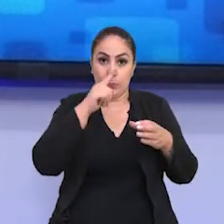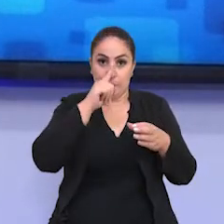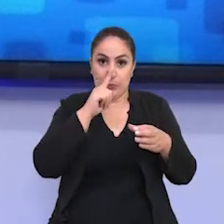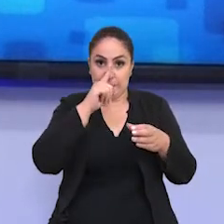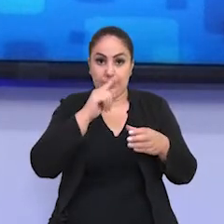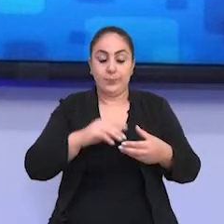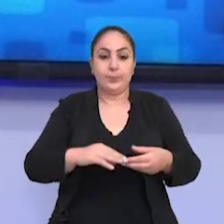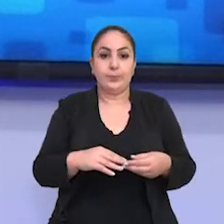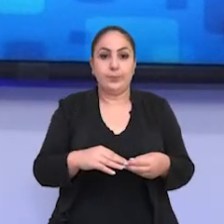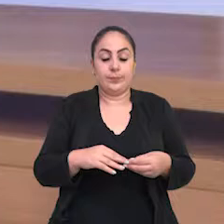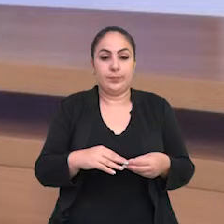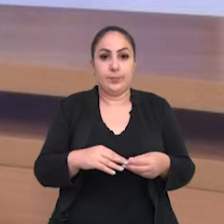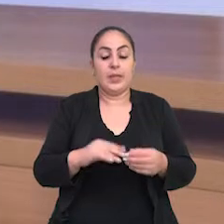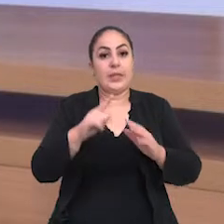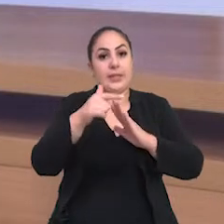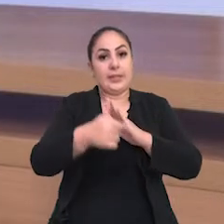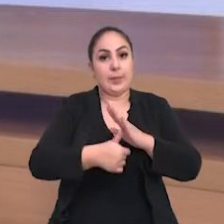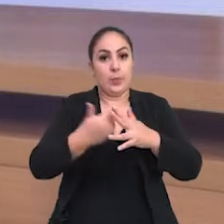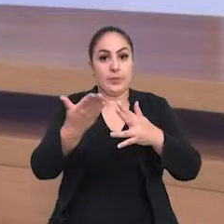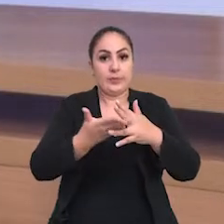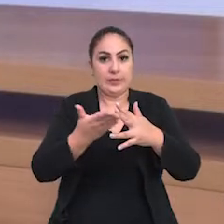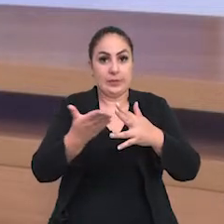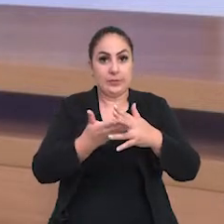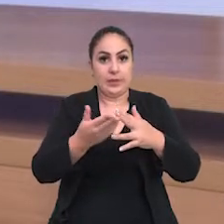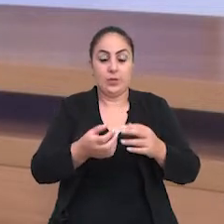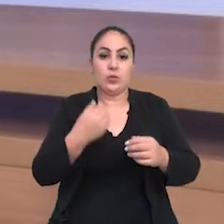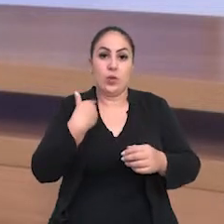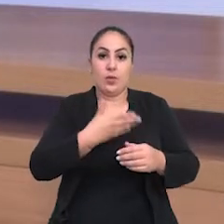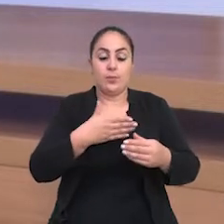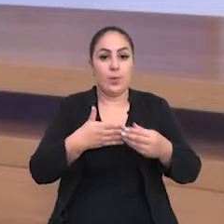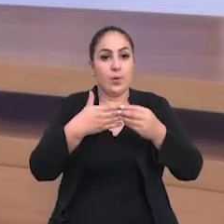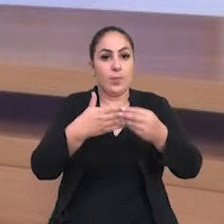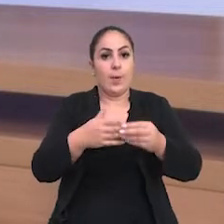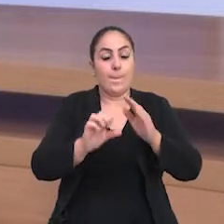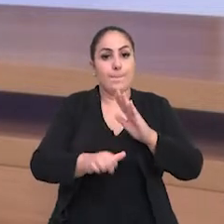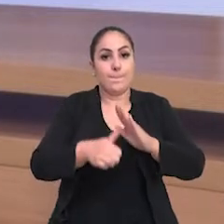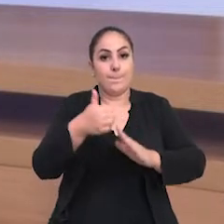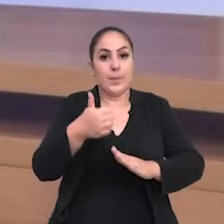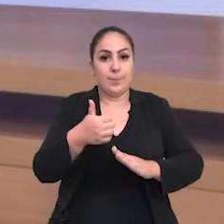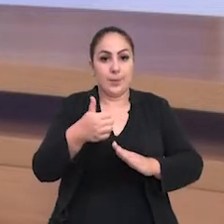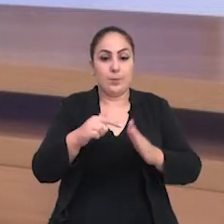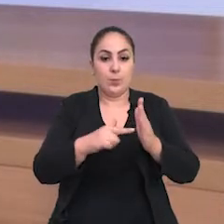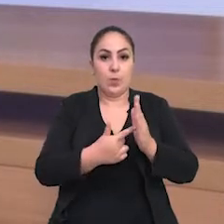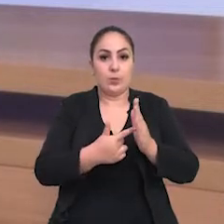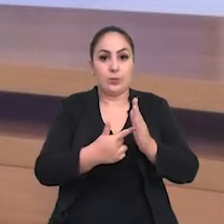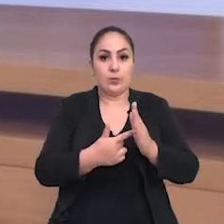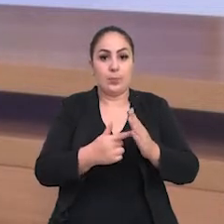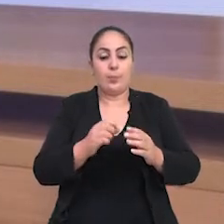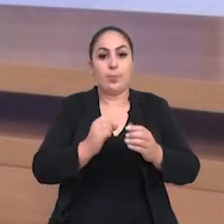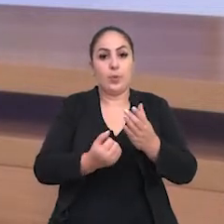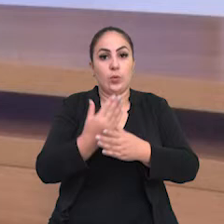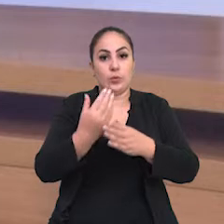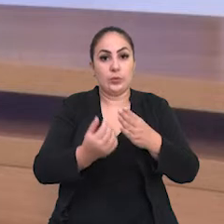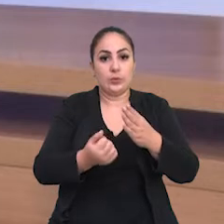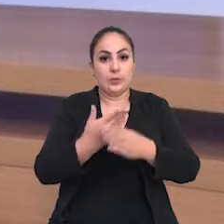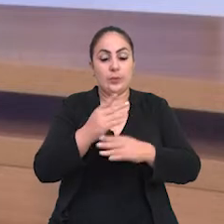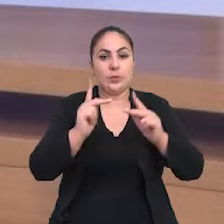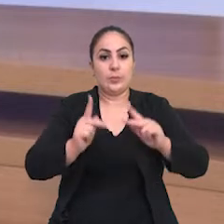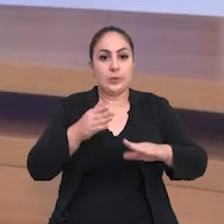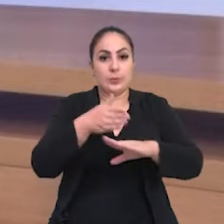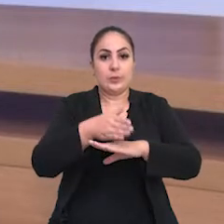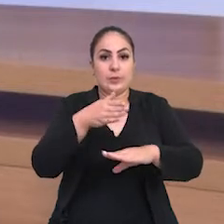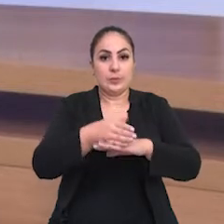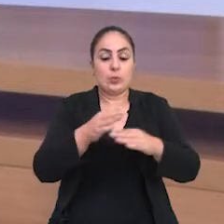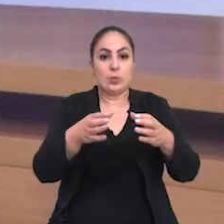dos grupos de risco. E depois do intervalo, vamos acompanhar o primeiro conto da série produzida